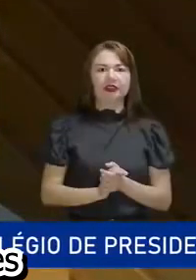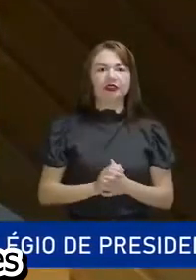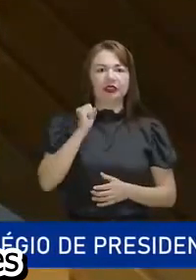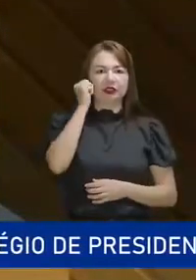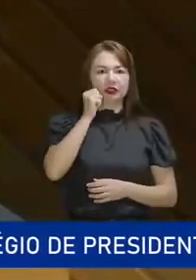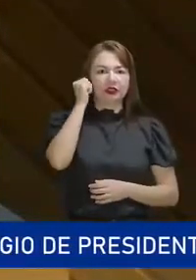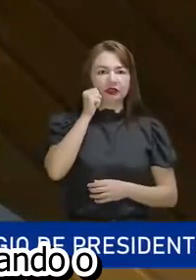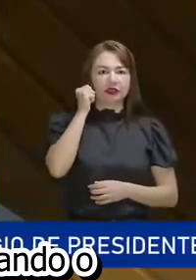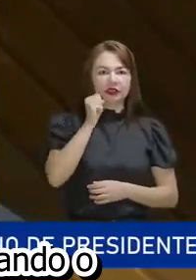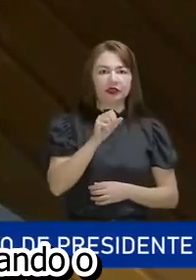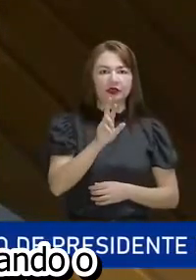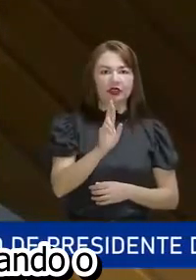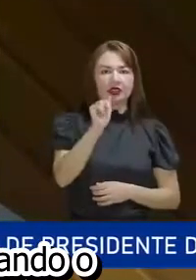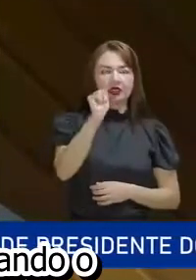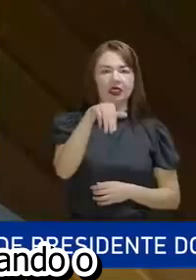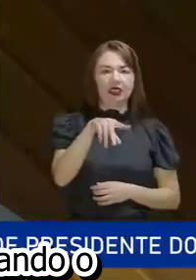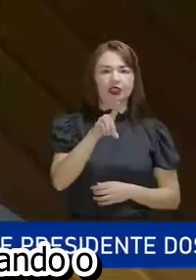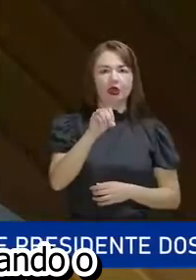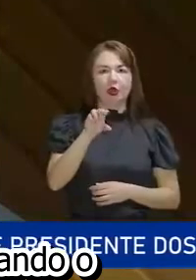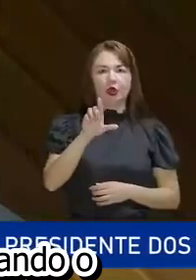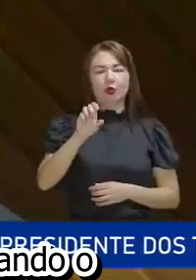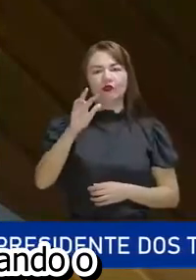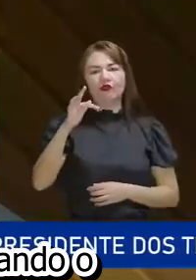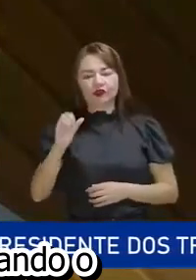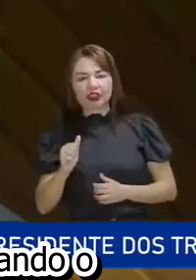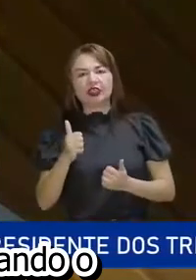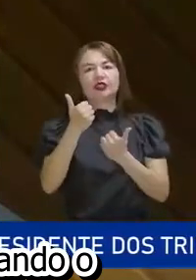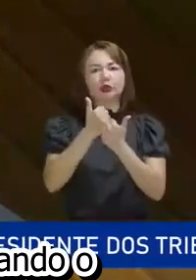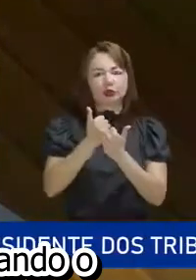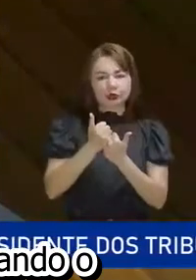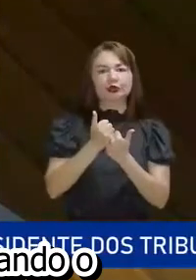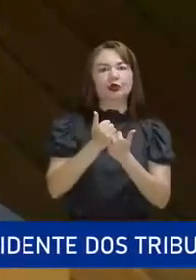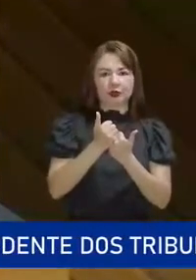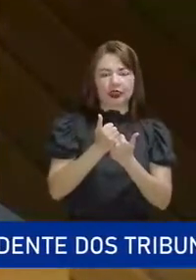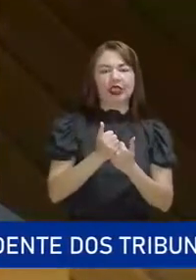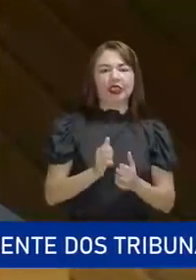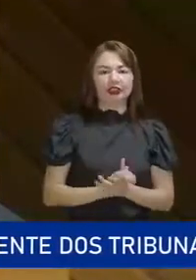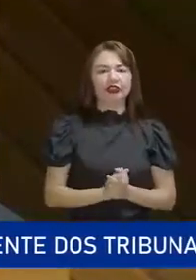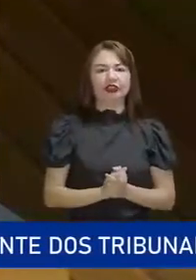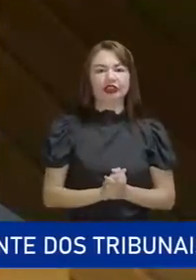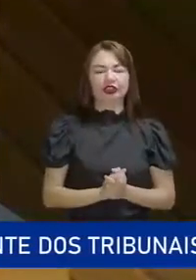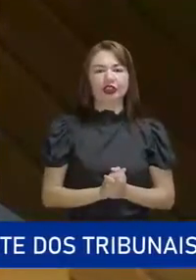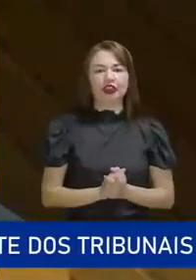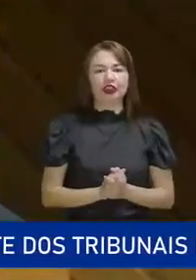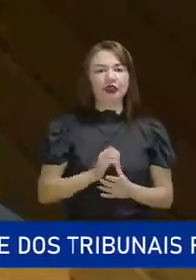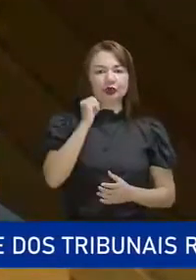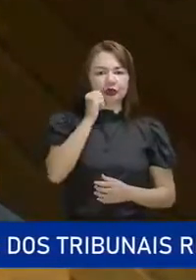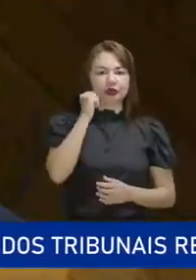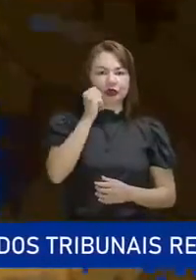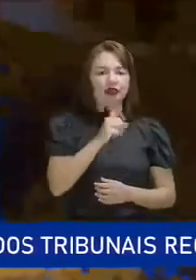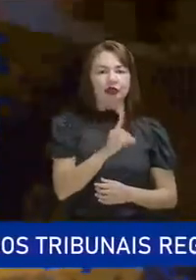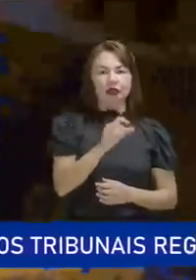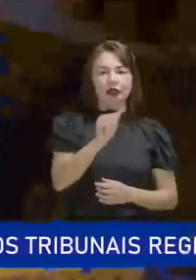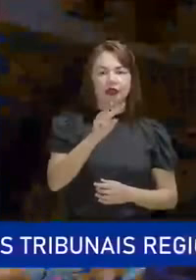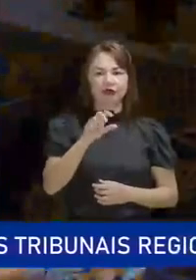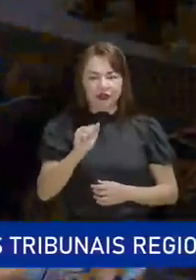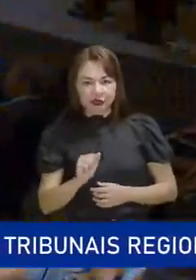Randolfo Rodrigues e o suplente de senador Josiel Alcolumbre, representando o senador Davi Alcolumbre.